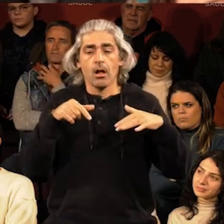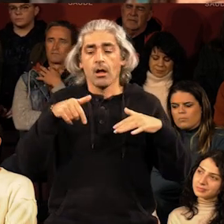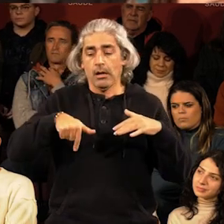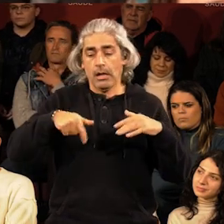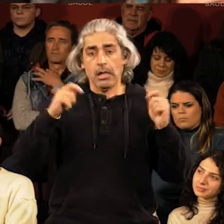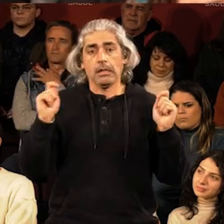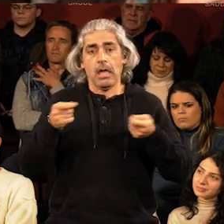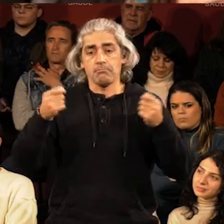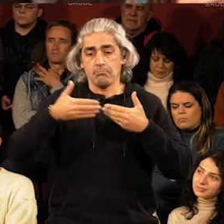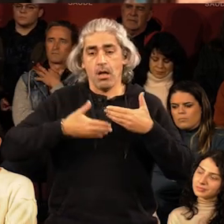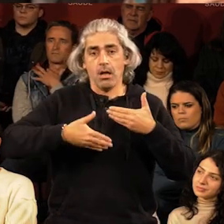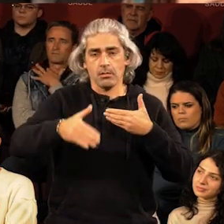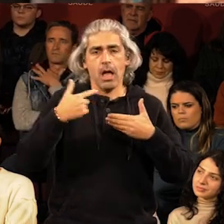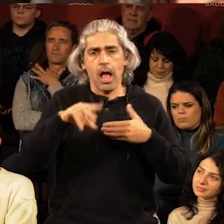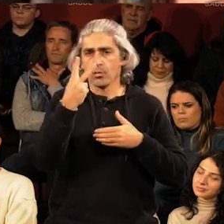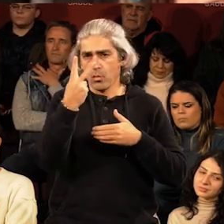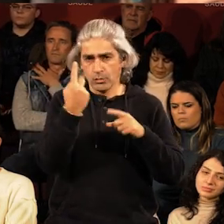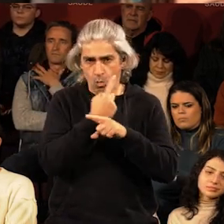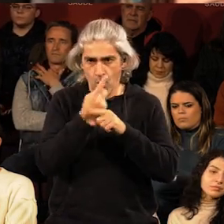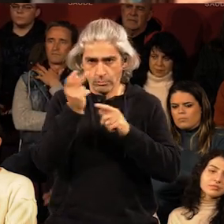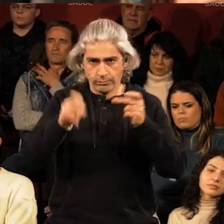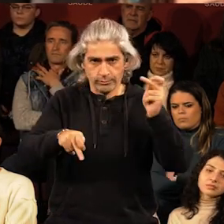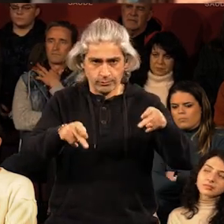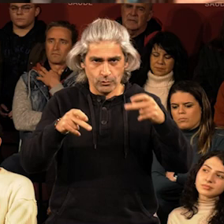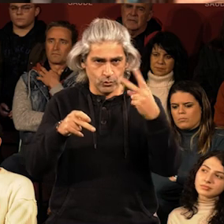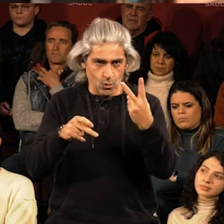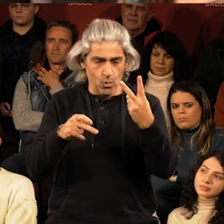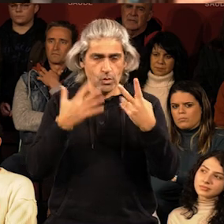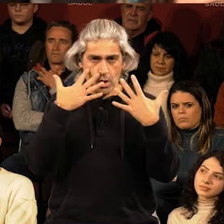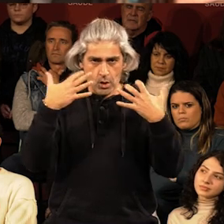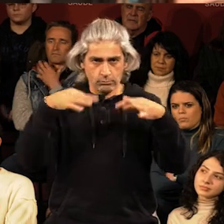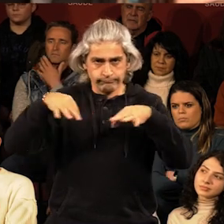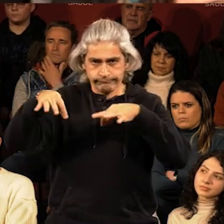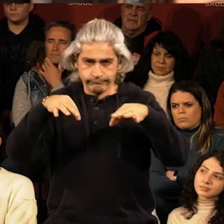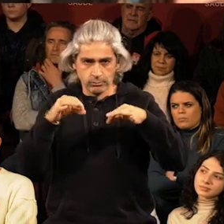eleitoral há dois fenómenos que estão a ser